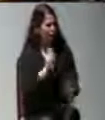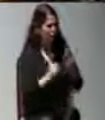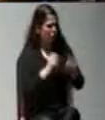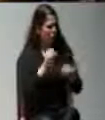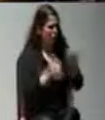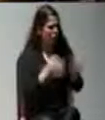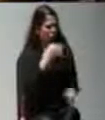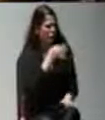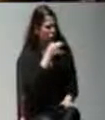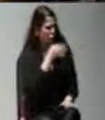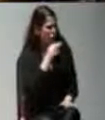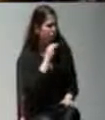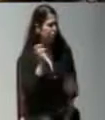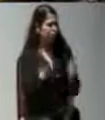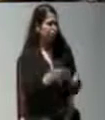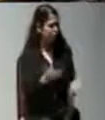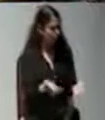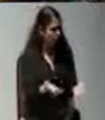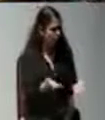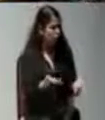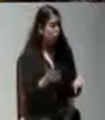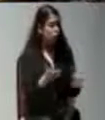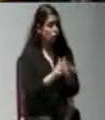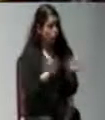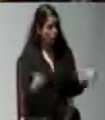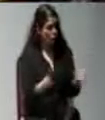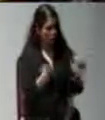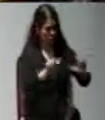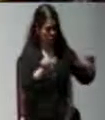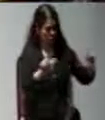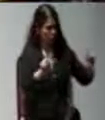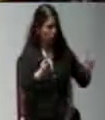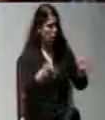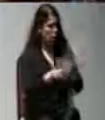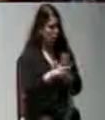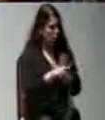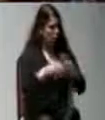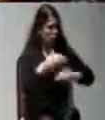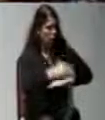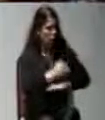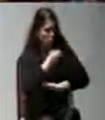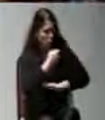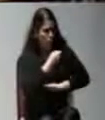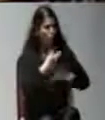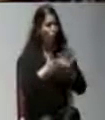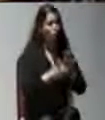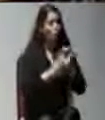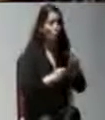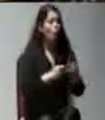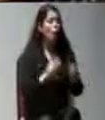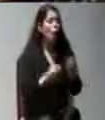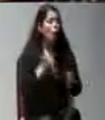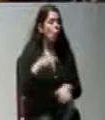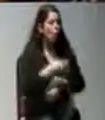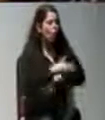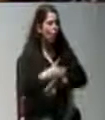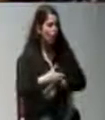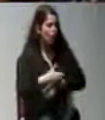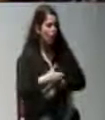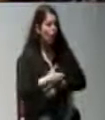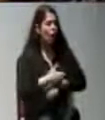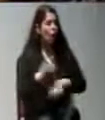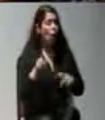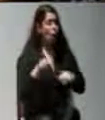superlotadas. Quando um jornal televisivo brasileiro faz uma reportagem sobre mortes em uma favela, consequência da